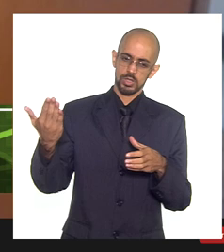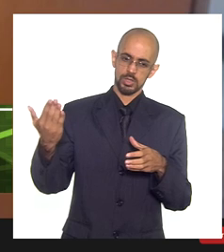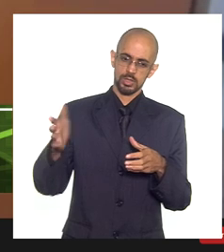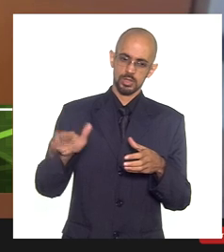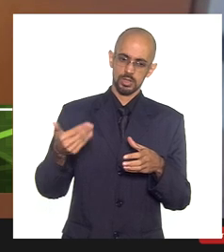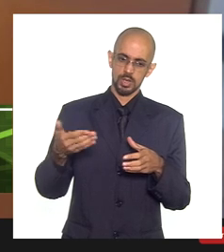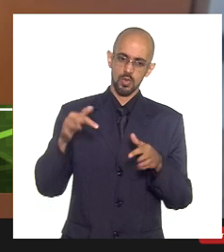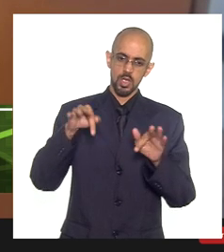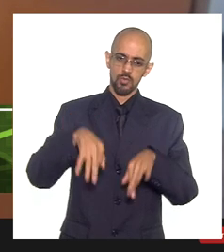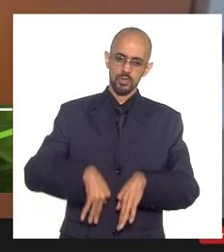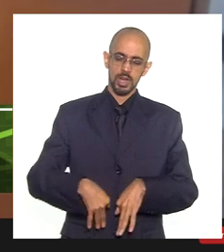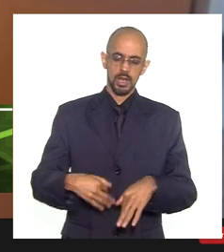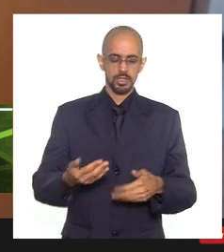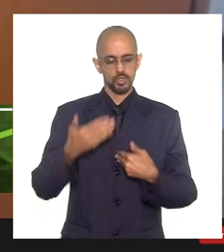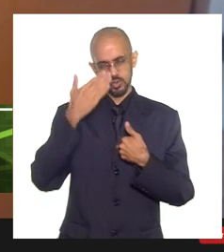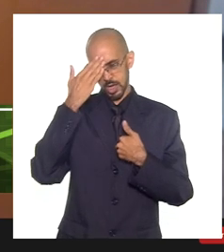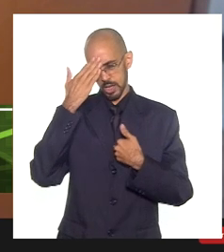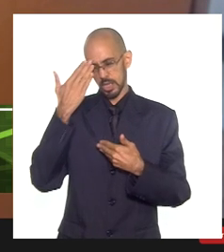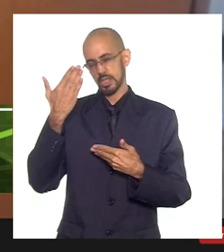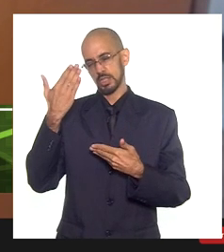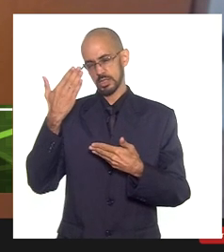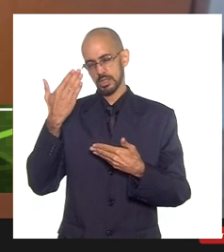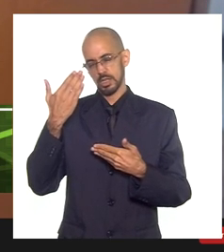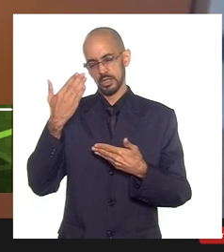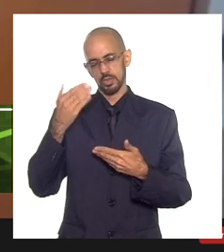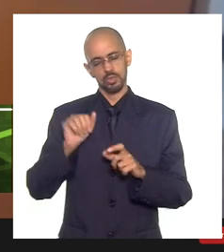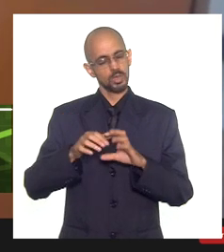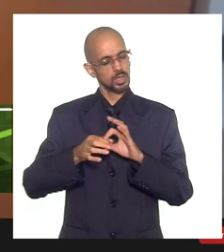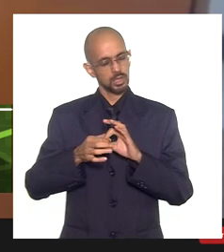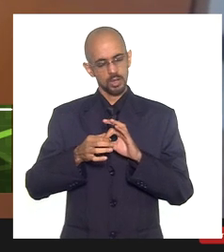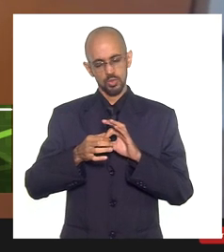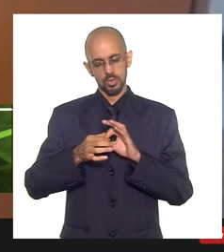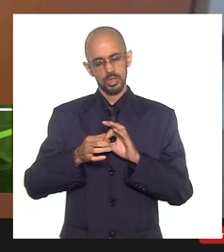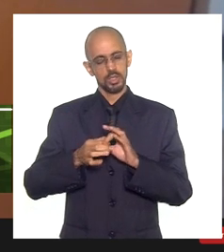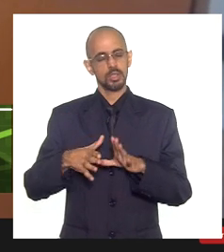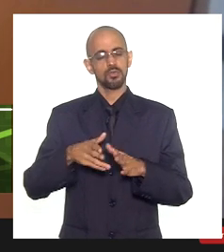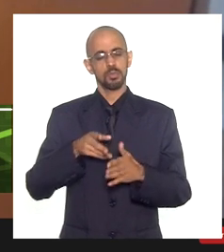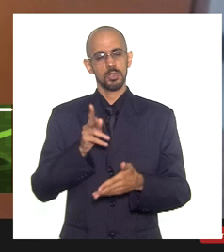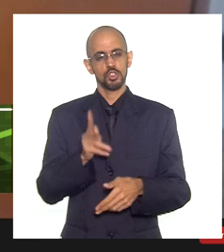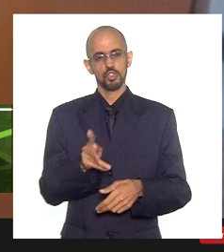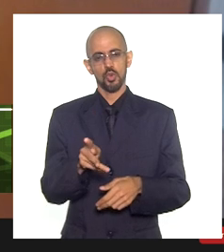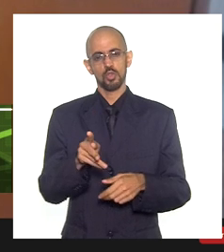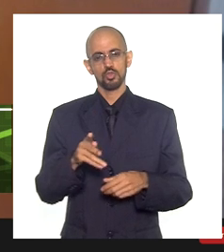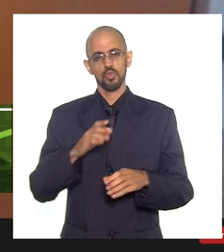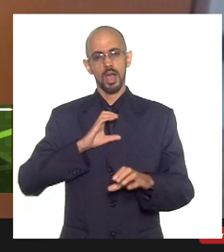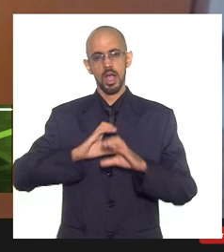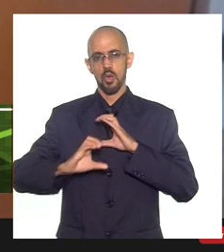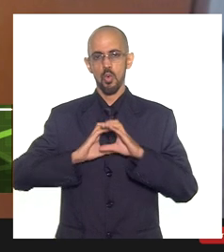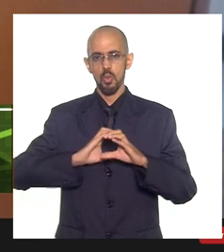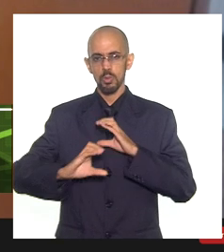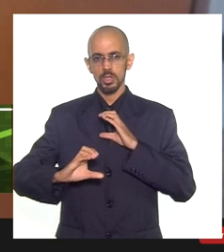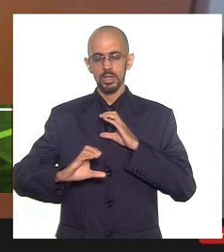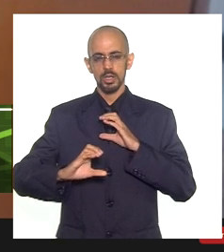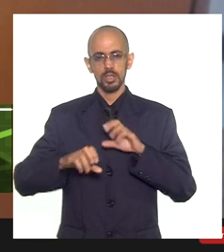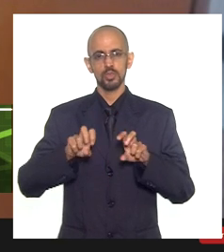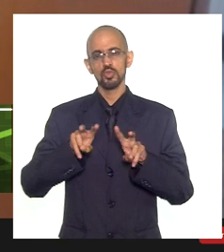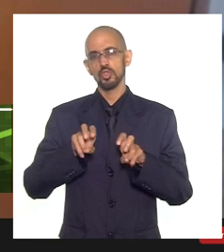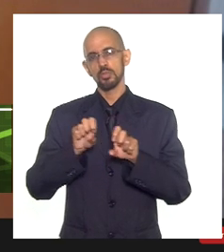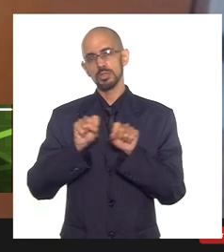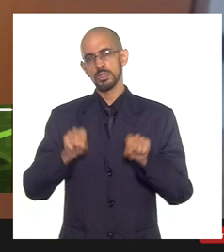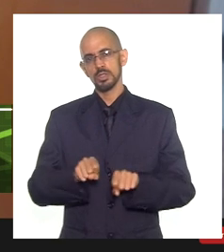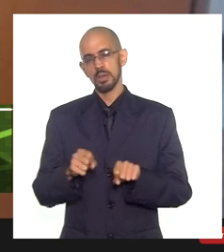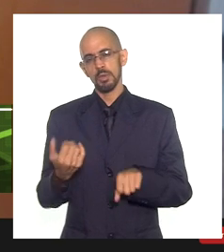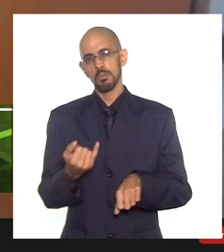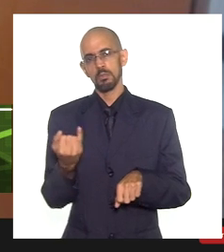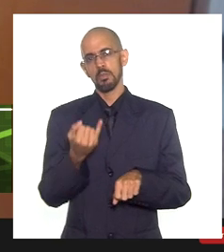esse agradecimento e com essa disposição da gente continuar dialogando sobre esses temas tão importantes para a